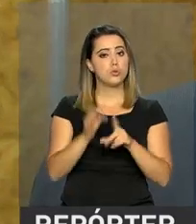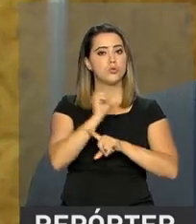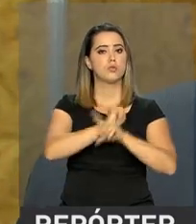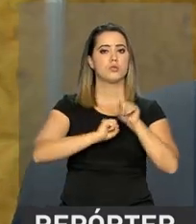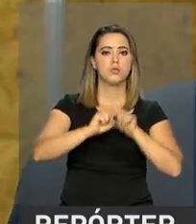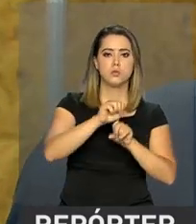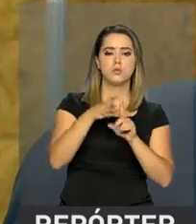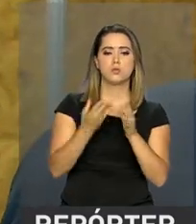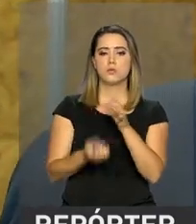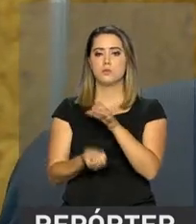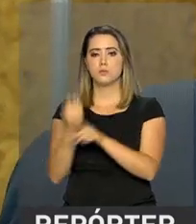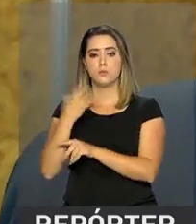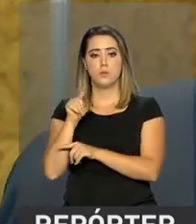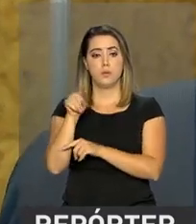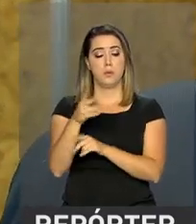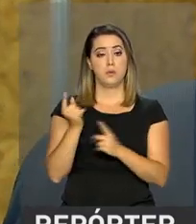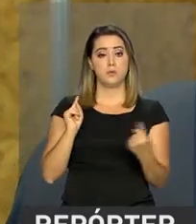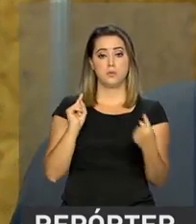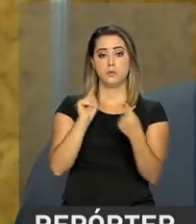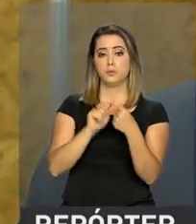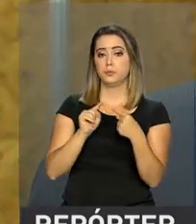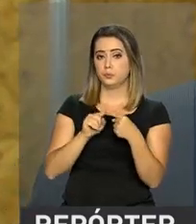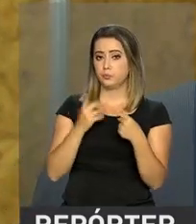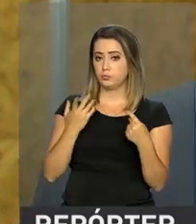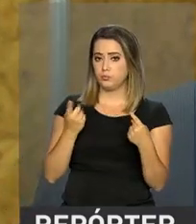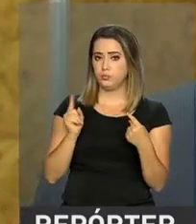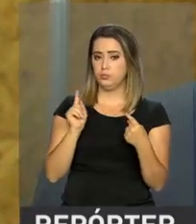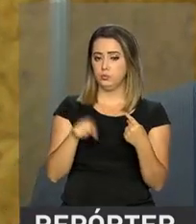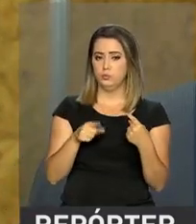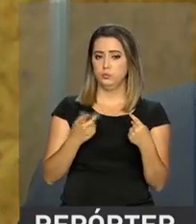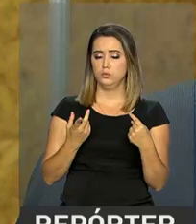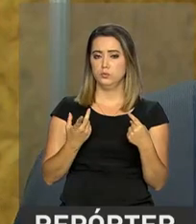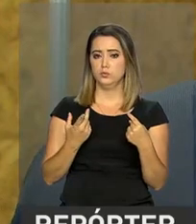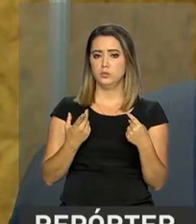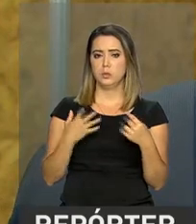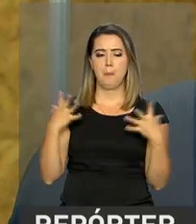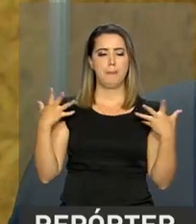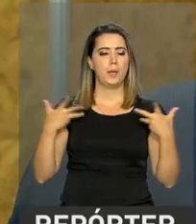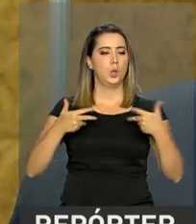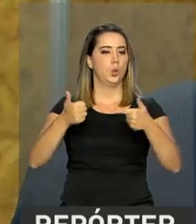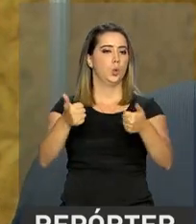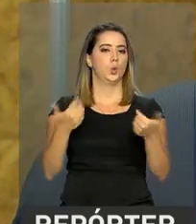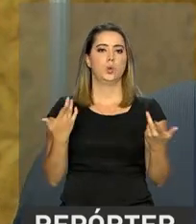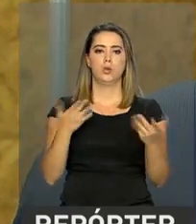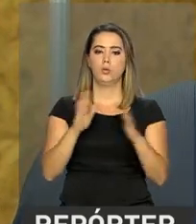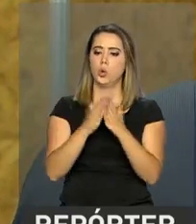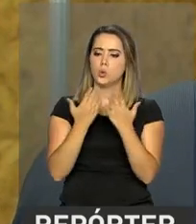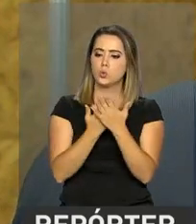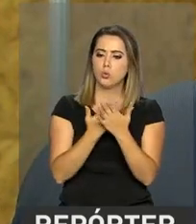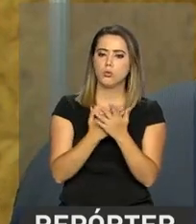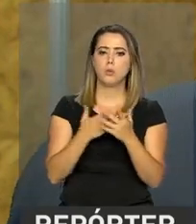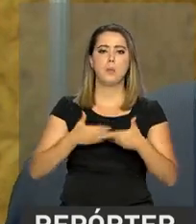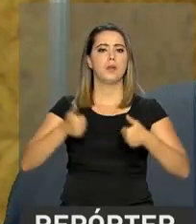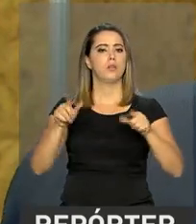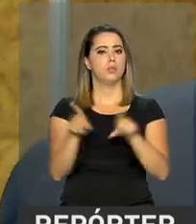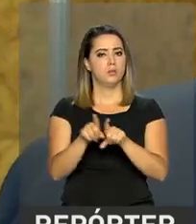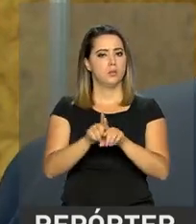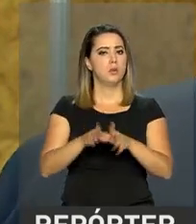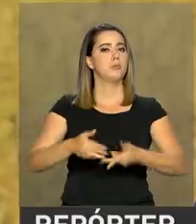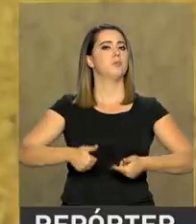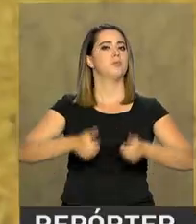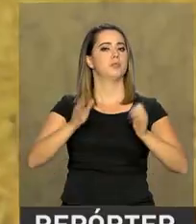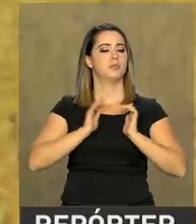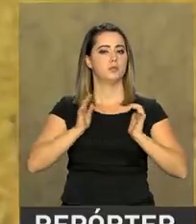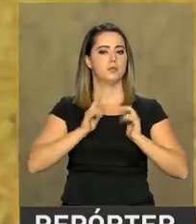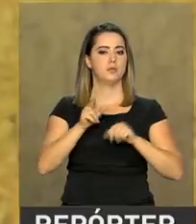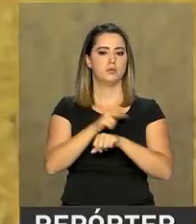você criar focos de excelência e, ao mesmo tempo, de riqueza para o país.